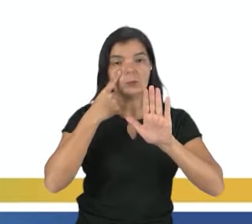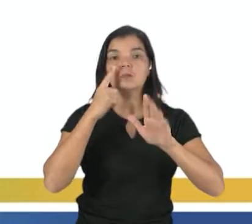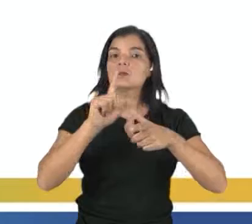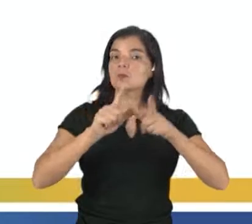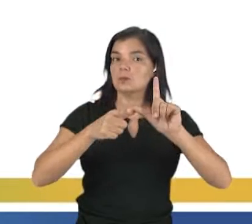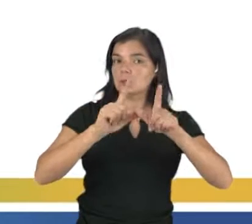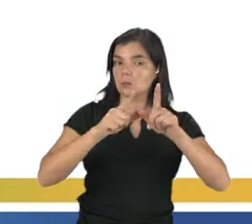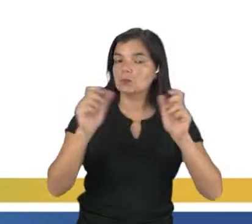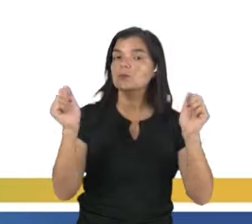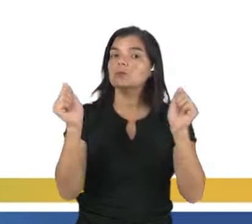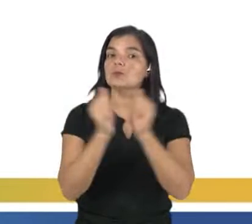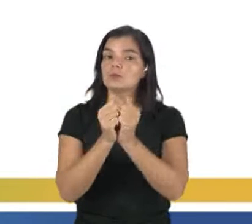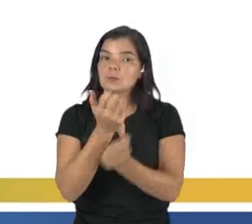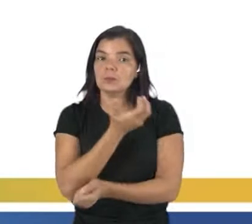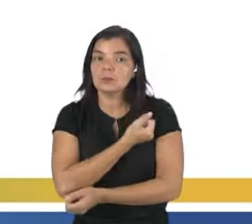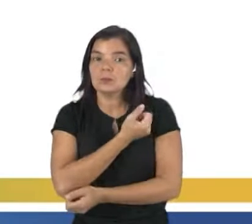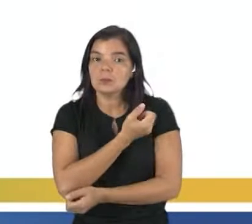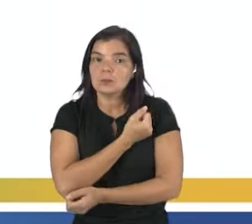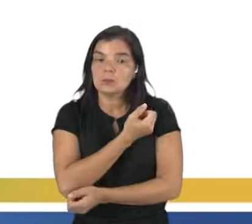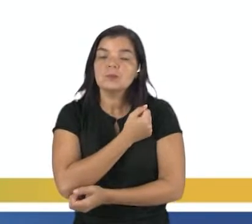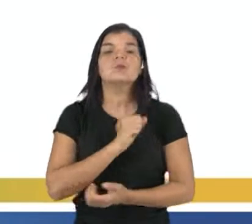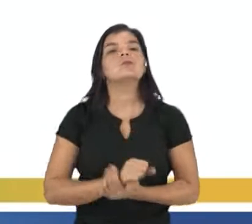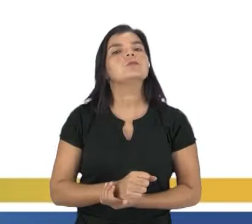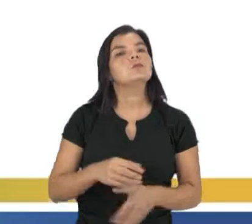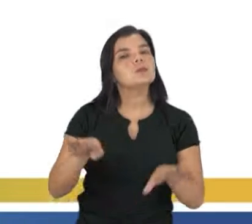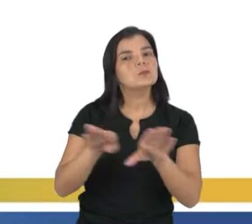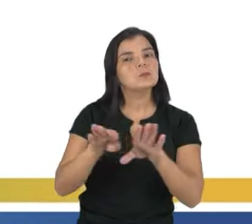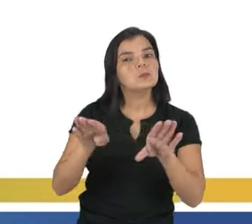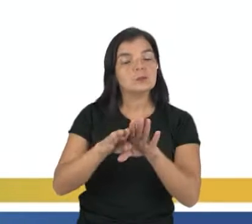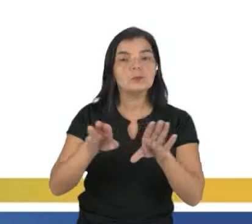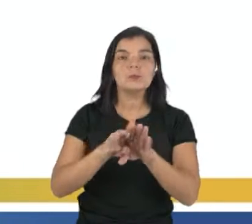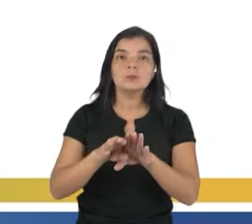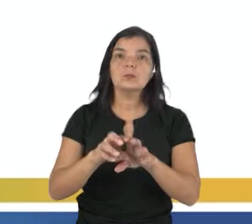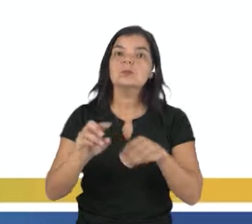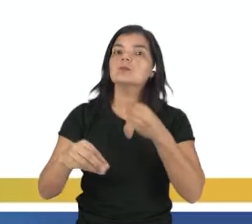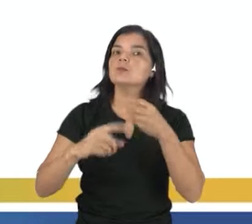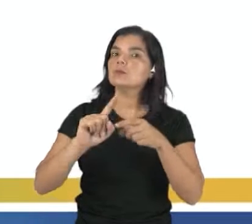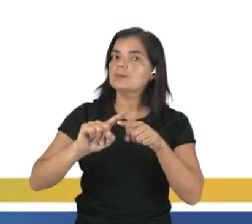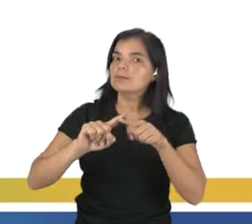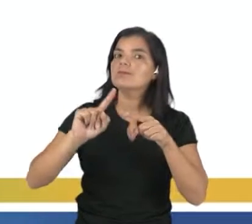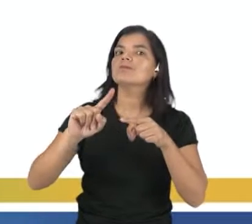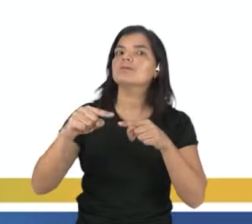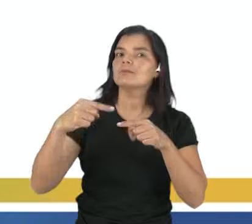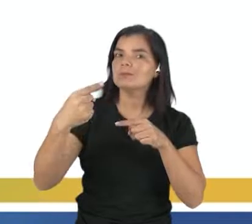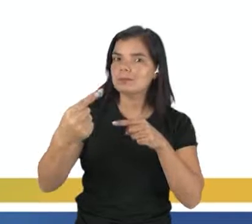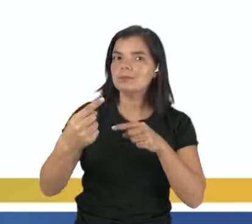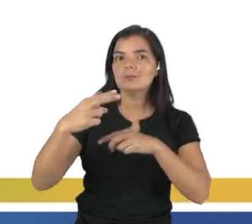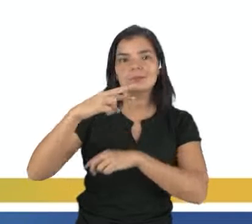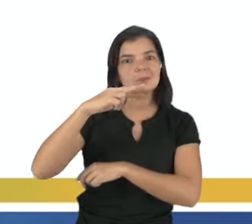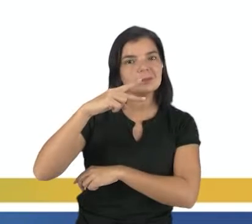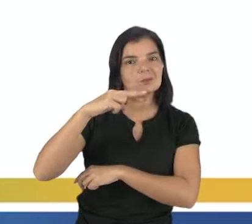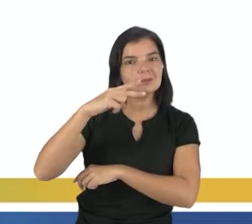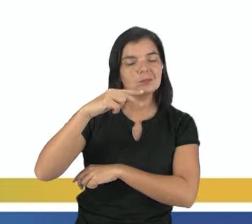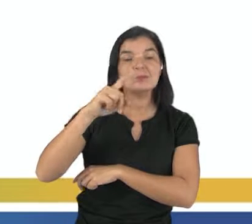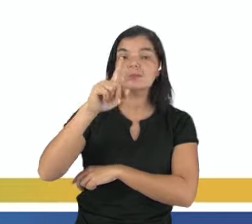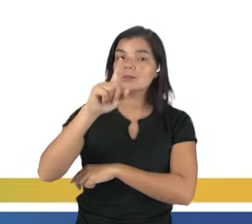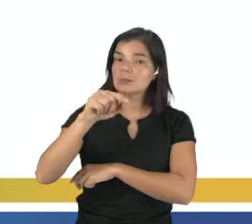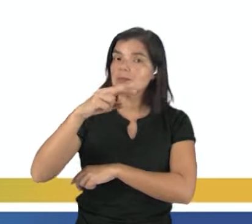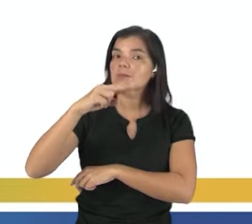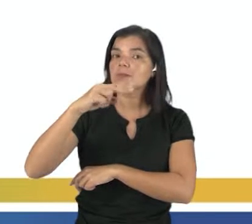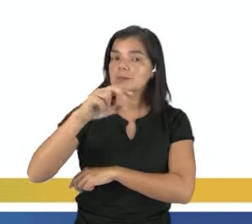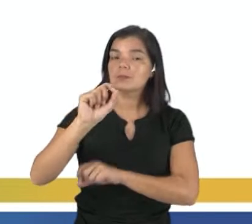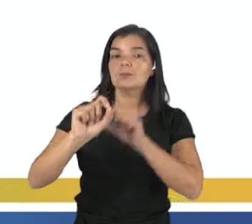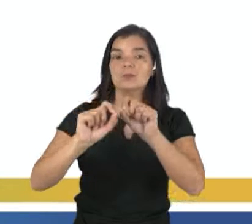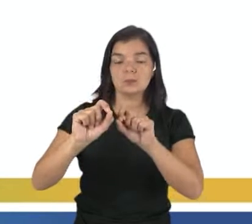letras e também temos números E também temos operações e mais ainda nós temos uma igualdade essa